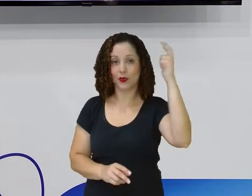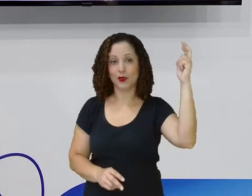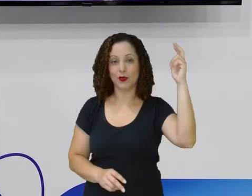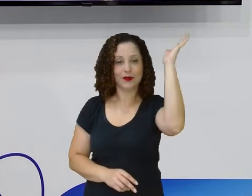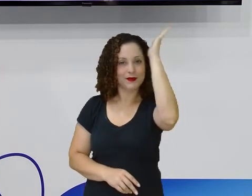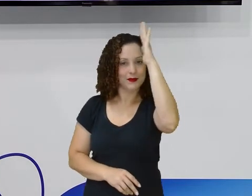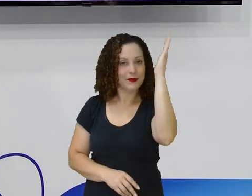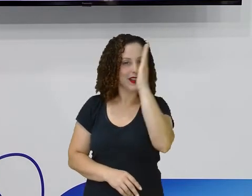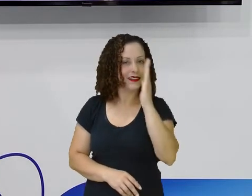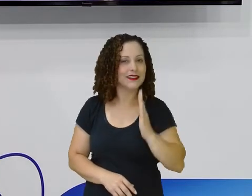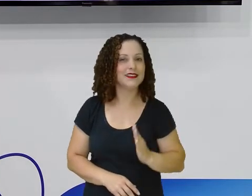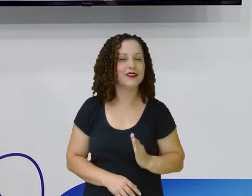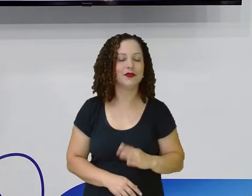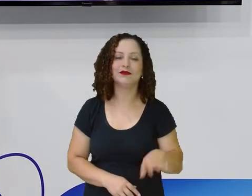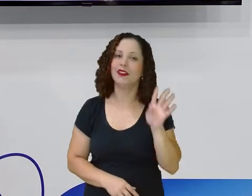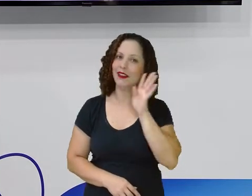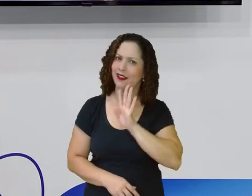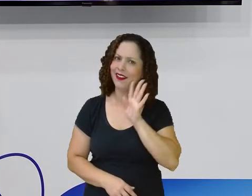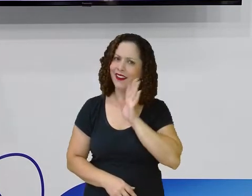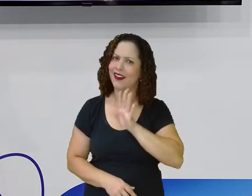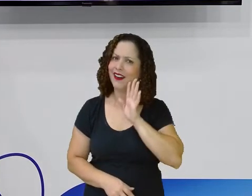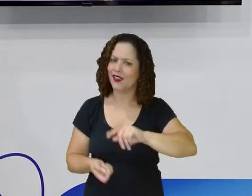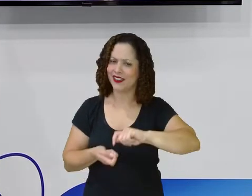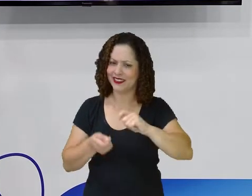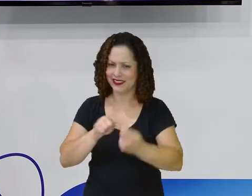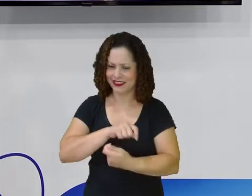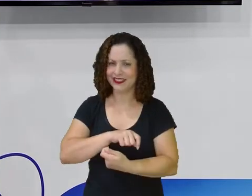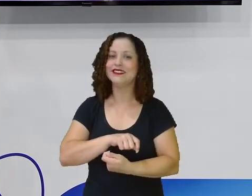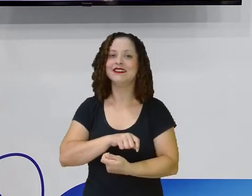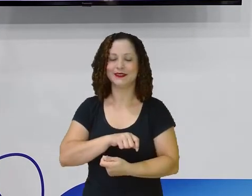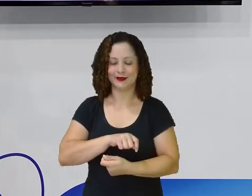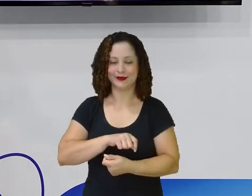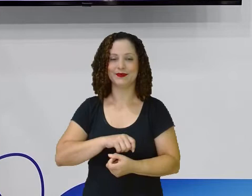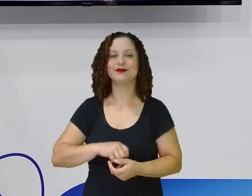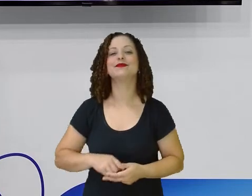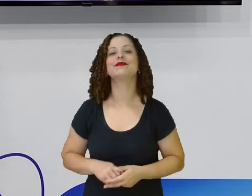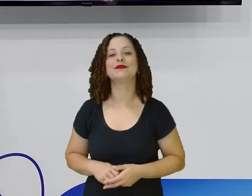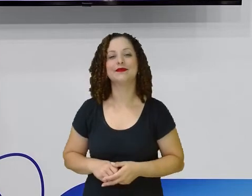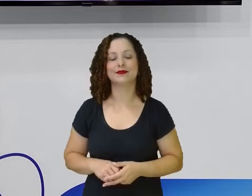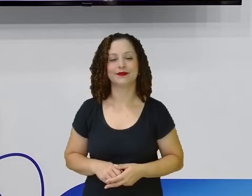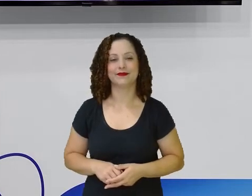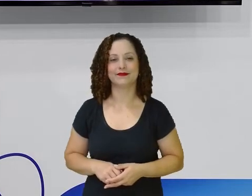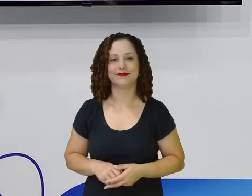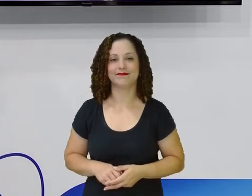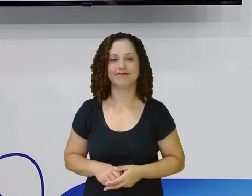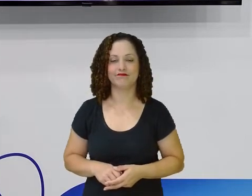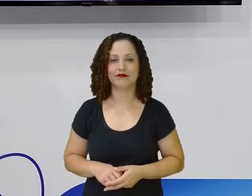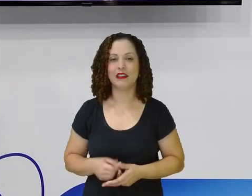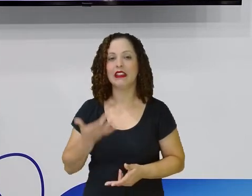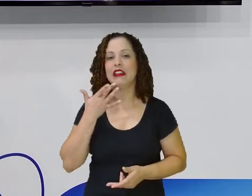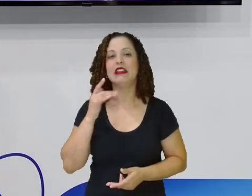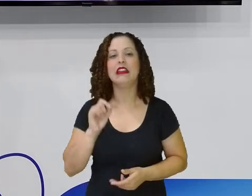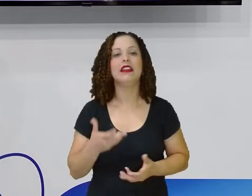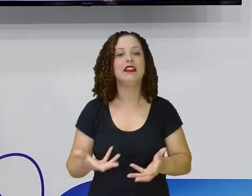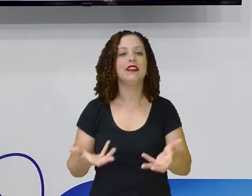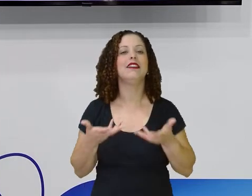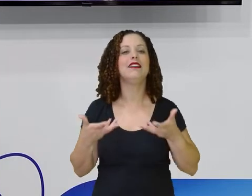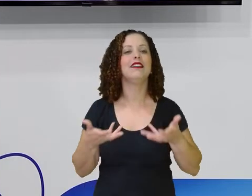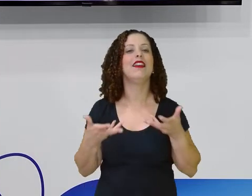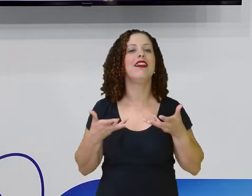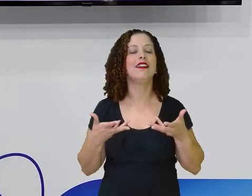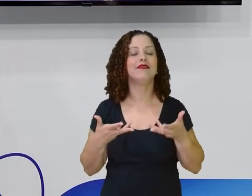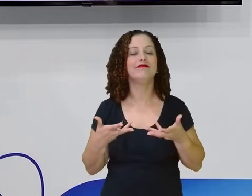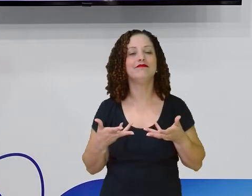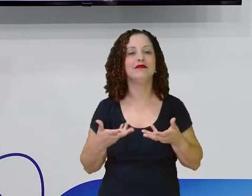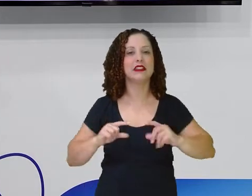história massa daria uma versão da Bela Adormecida na realidade indígena. Quem topa esse desafio